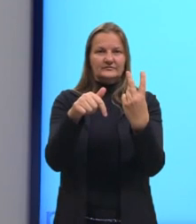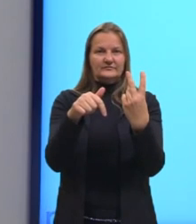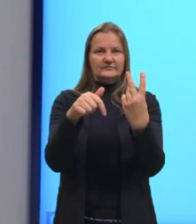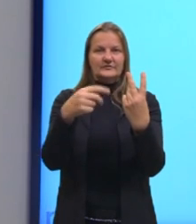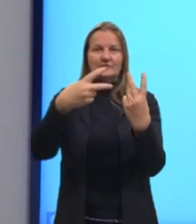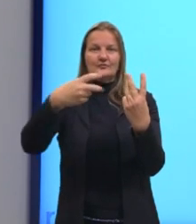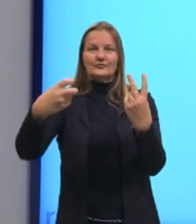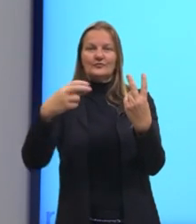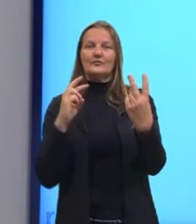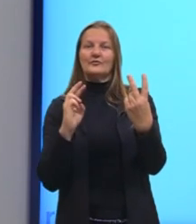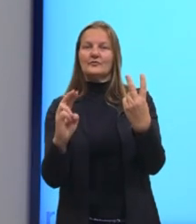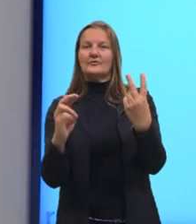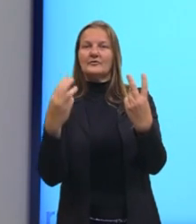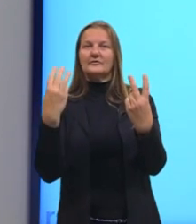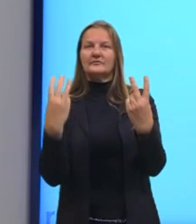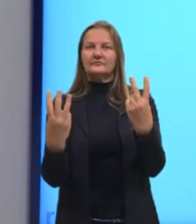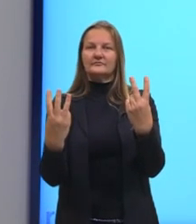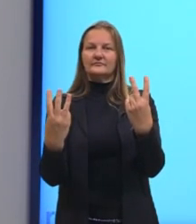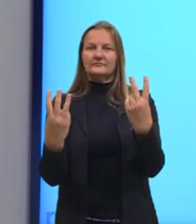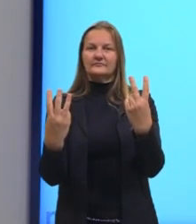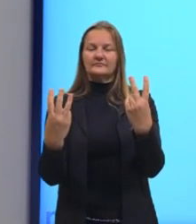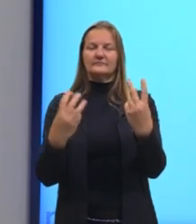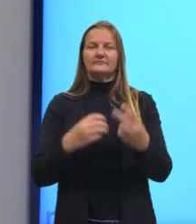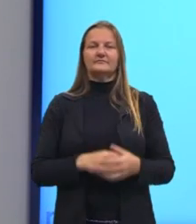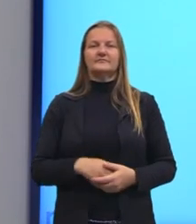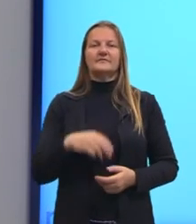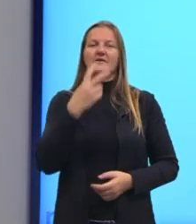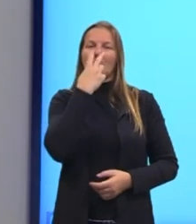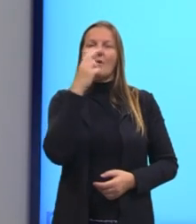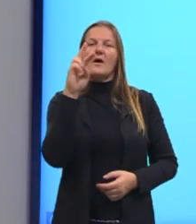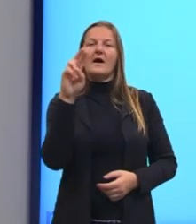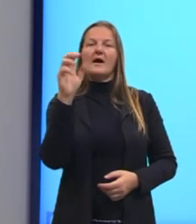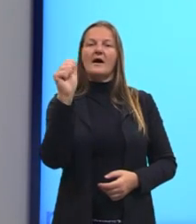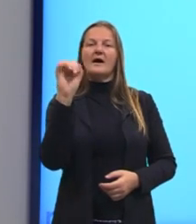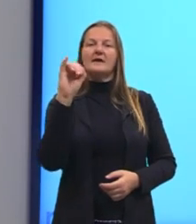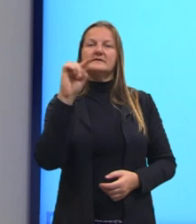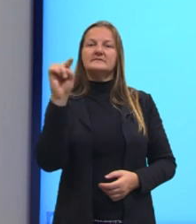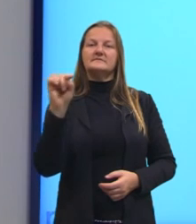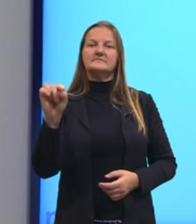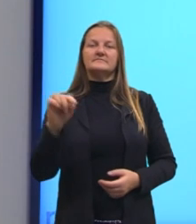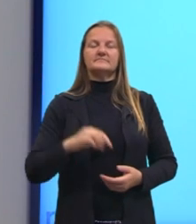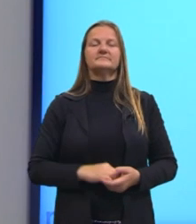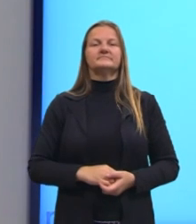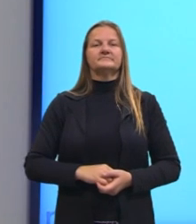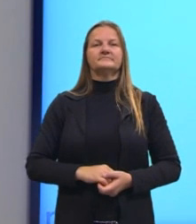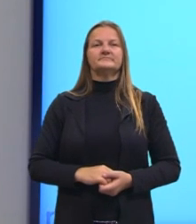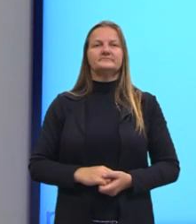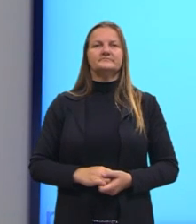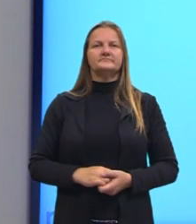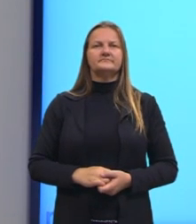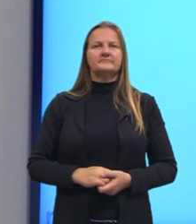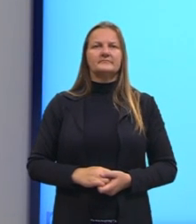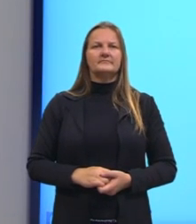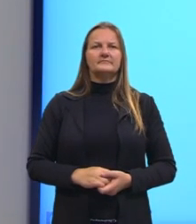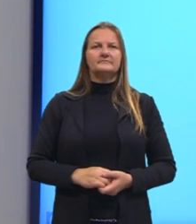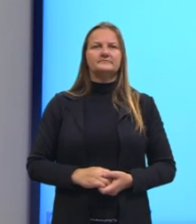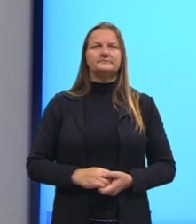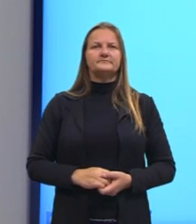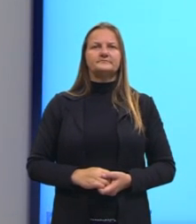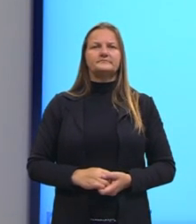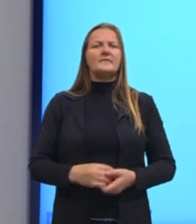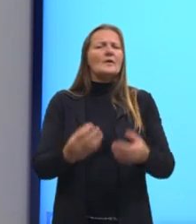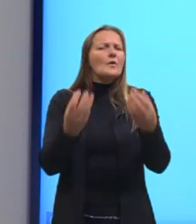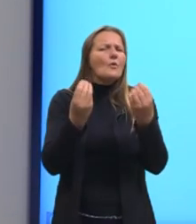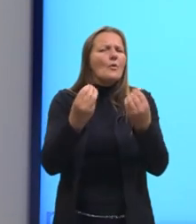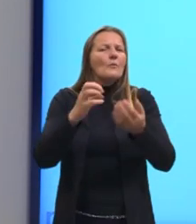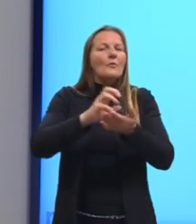27 e a resposta nós chamamos de raiz que é o 31 e aqui eu coloquei para vocês